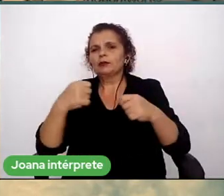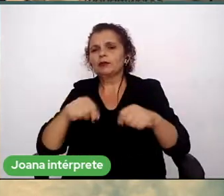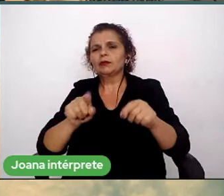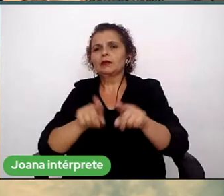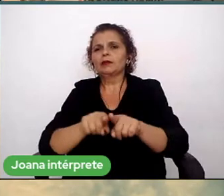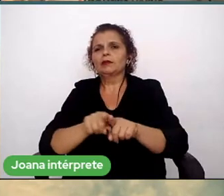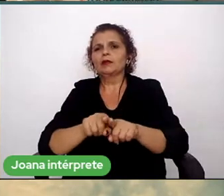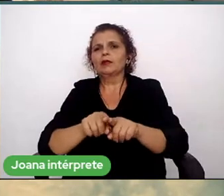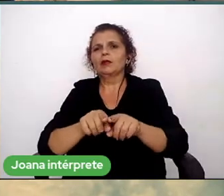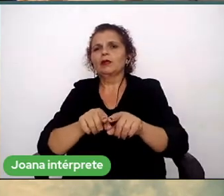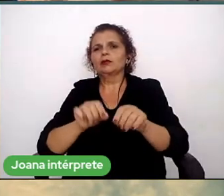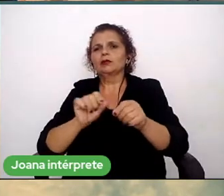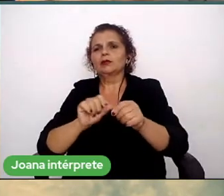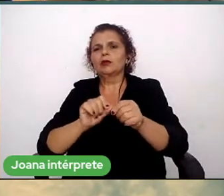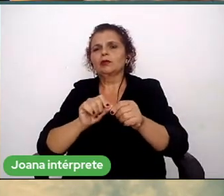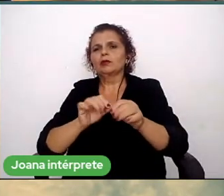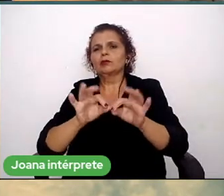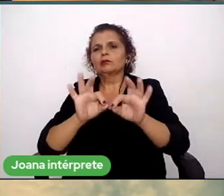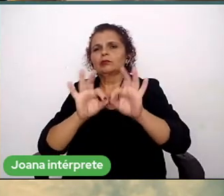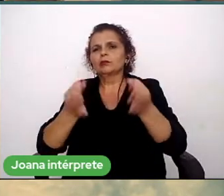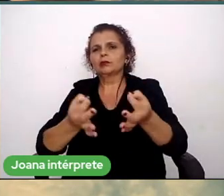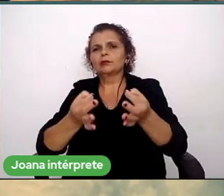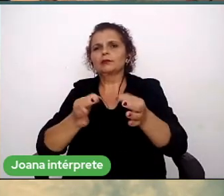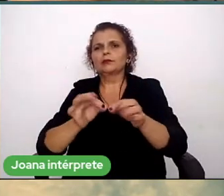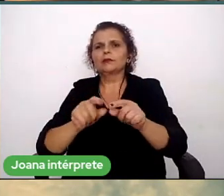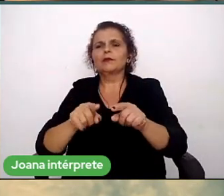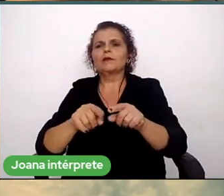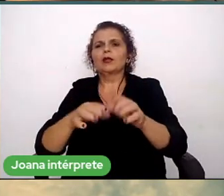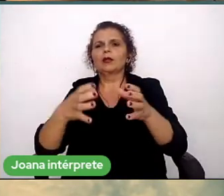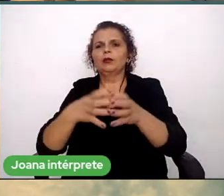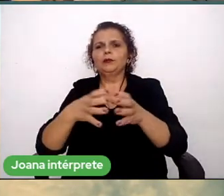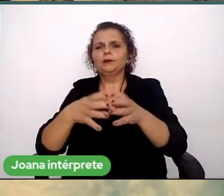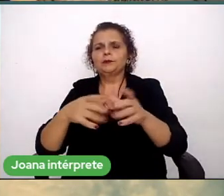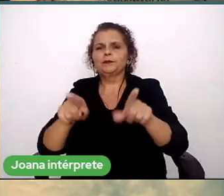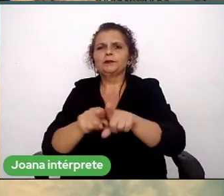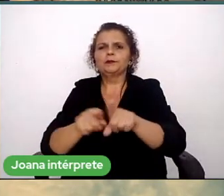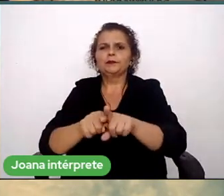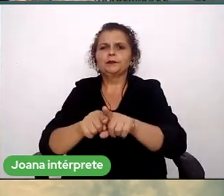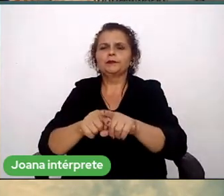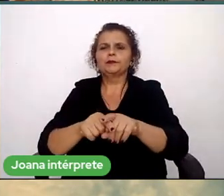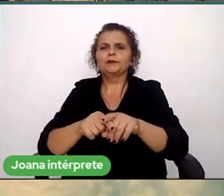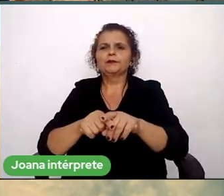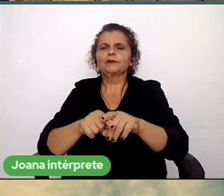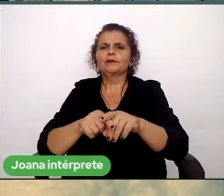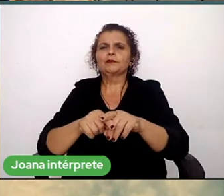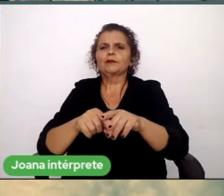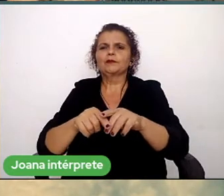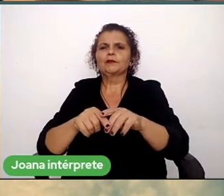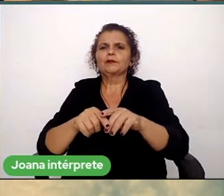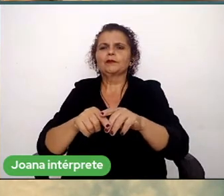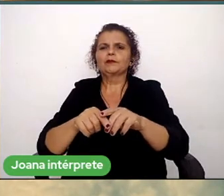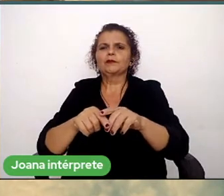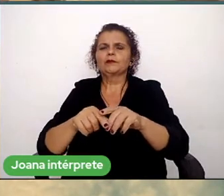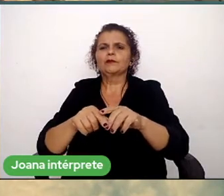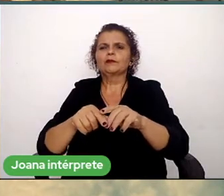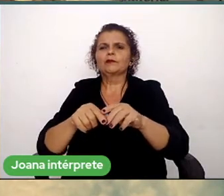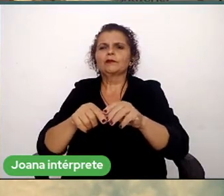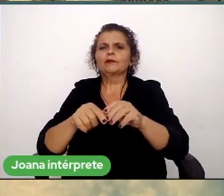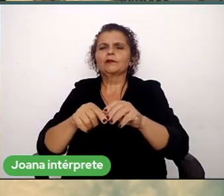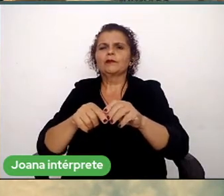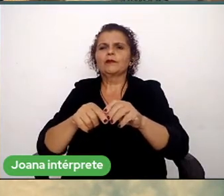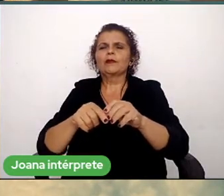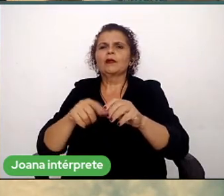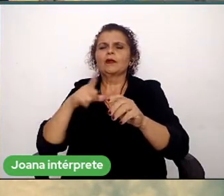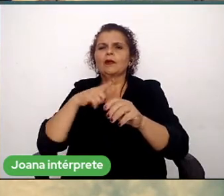documentação ficou pessoalmente é muito rápido a para garantir que o time tem a espaços em que compor e compartilhar conhecimento Então se